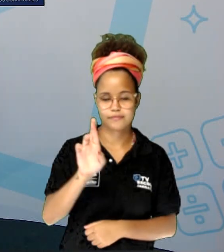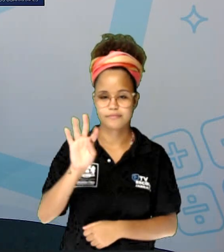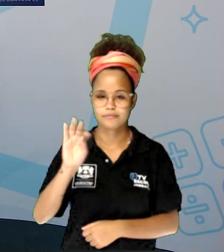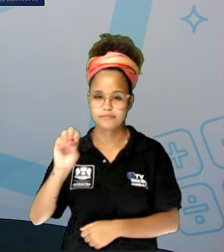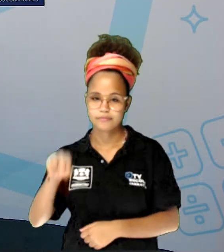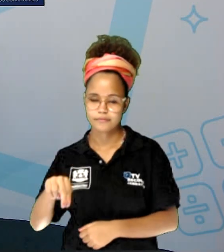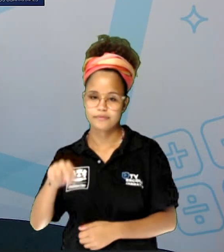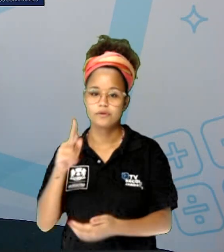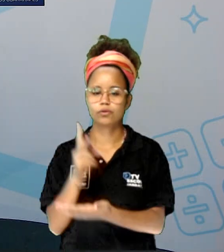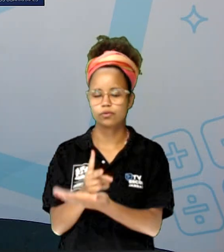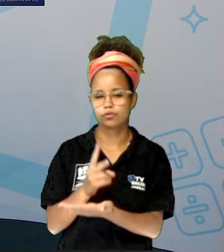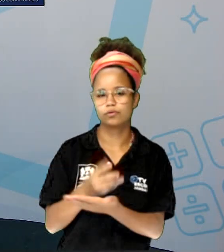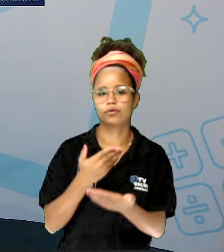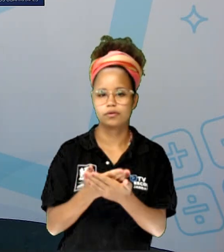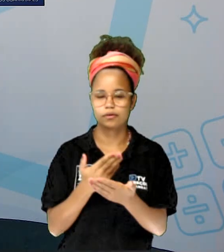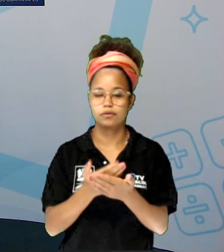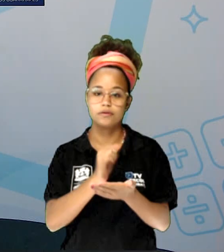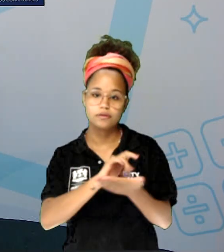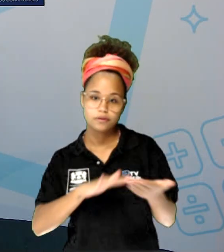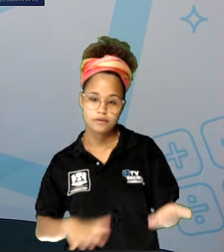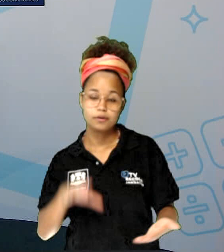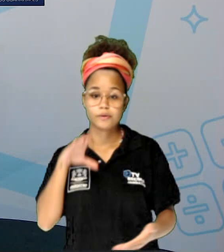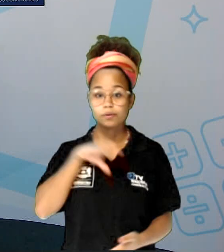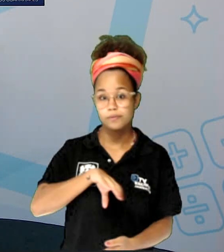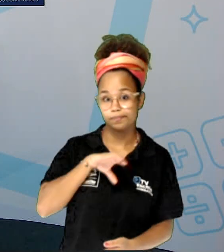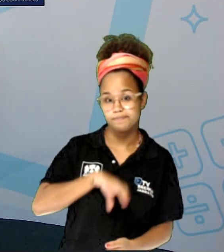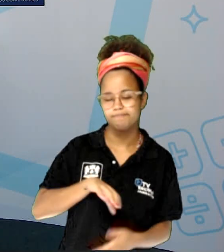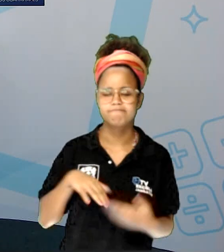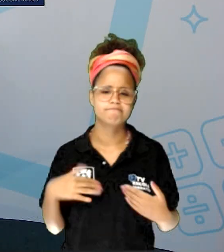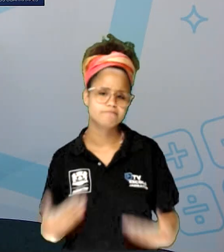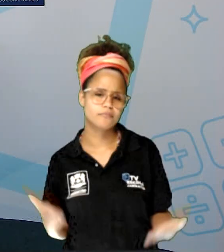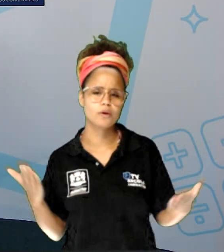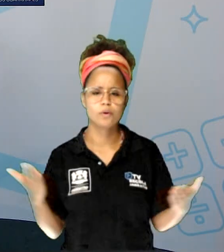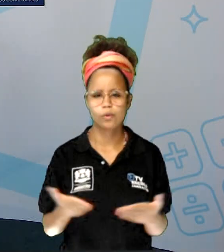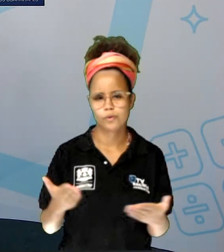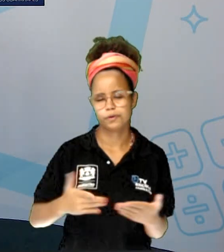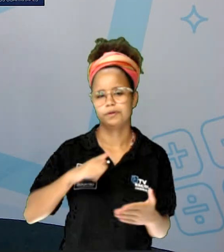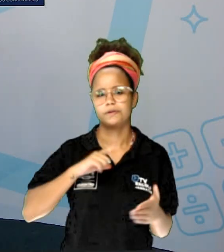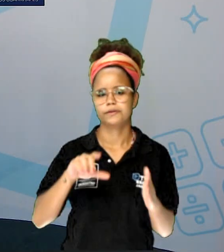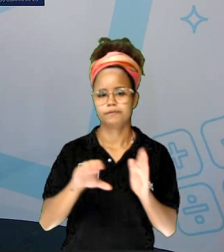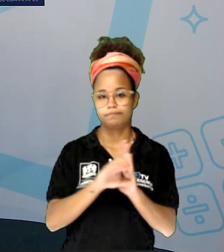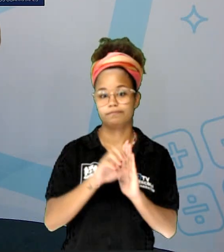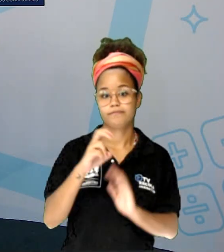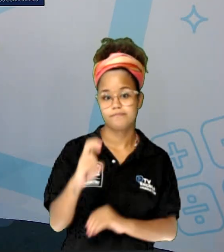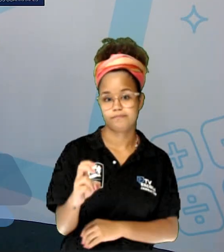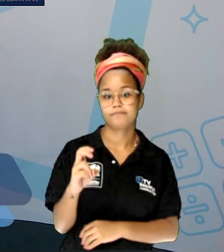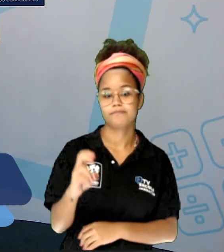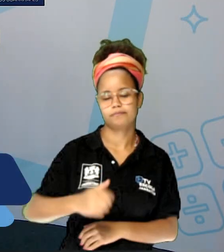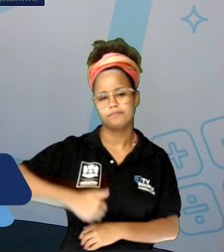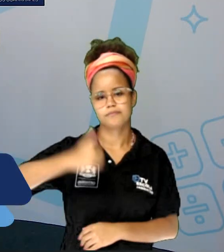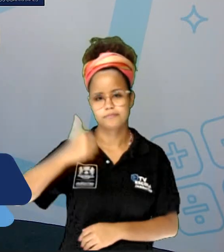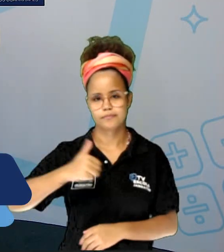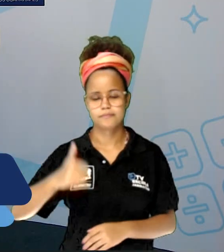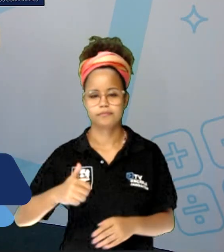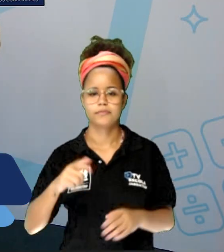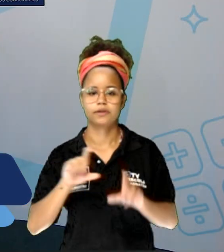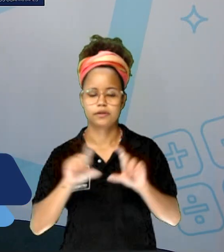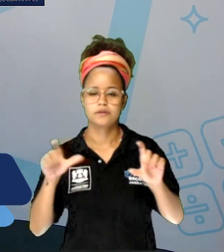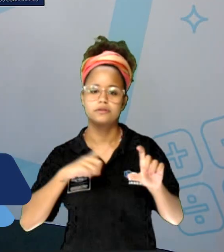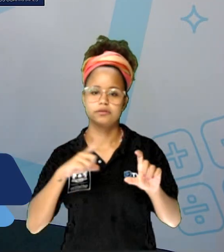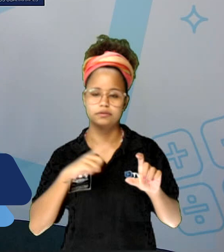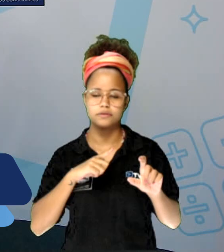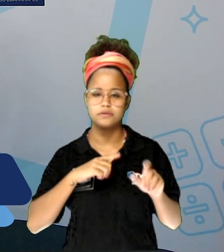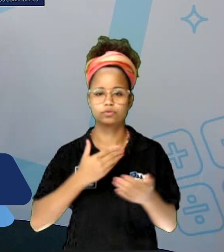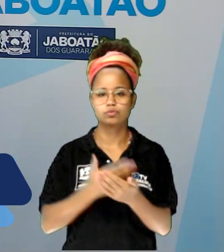nossas atividades em língua portuguesa. Bom, a gente hoje está entrando aí no capítulo 5, na primeira parte desse capítulo, que vai